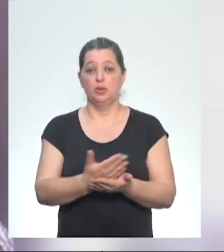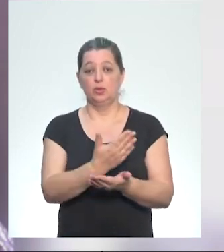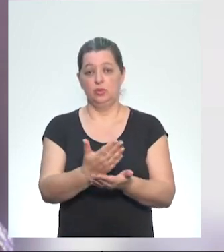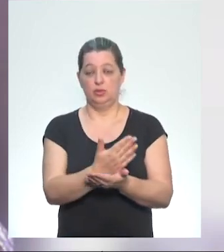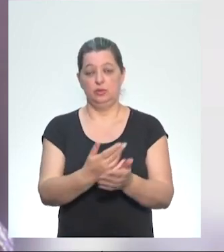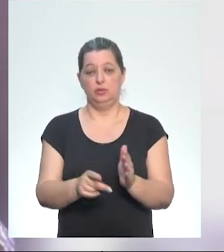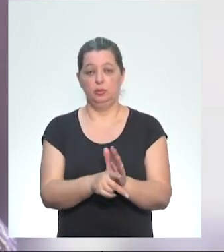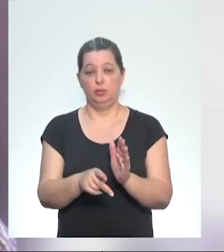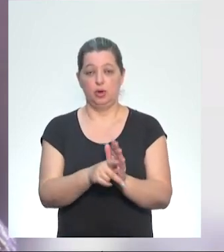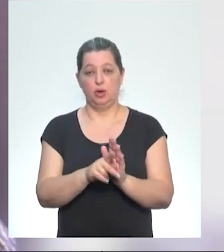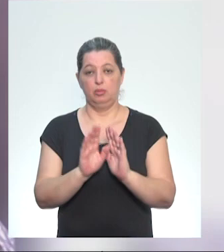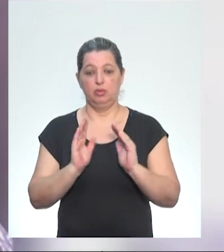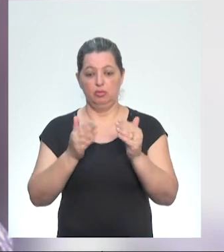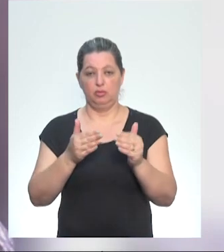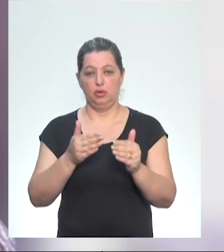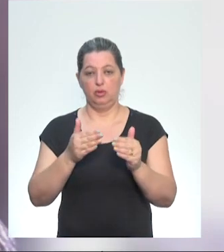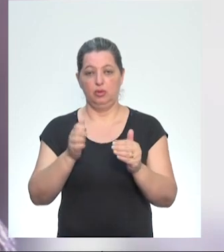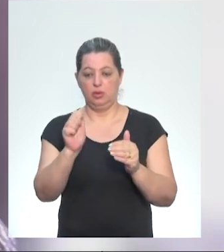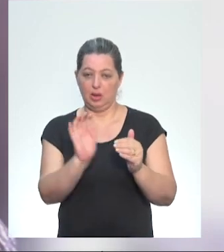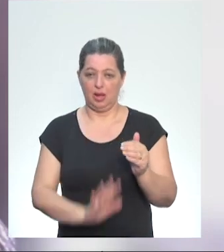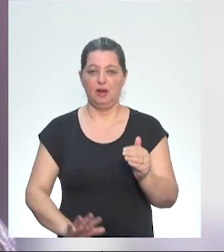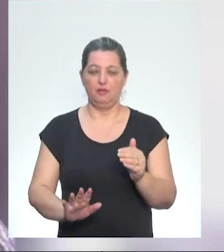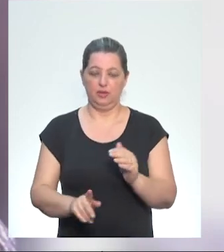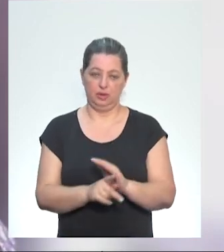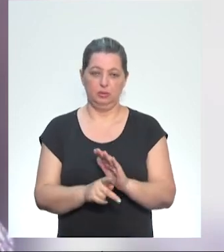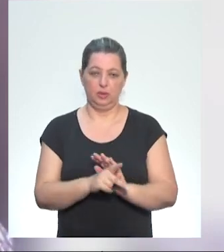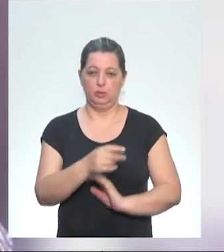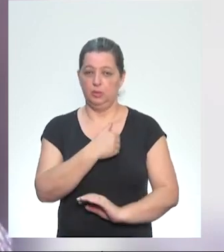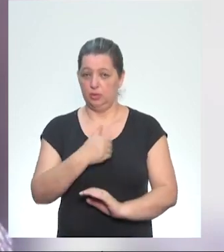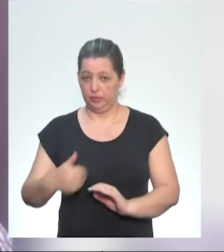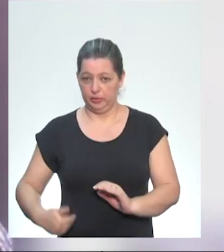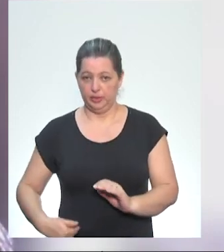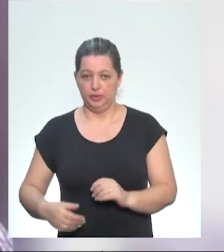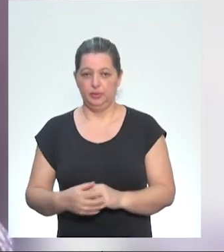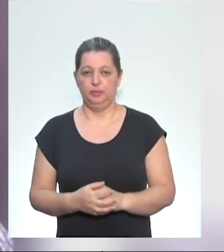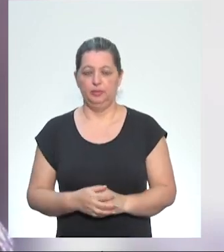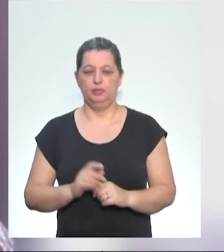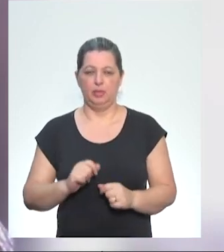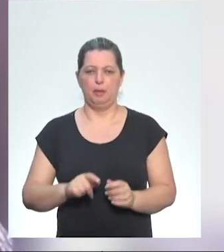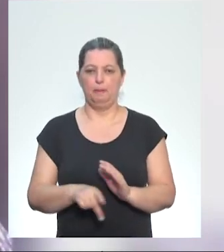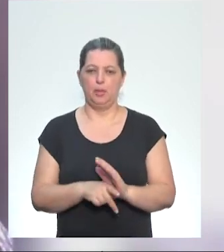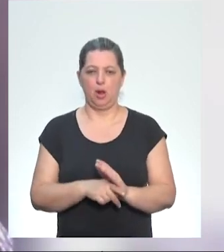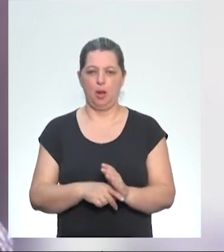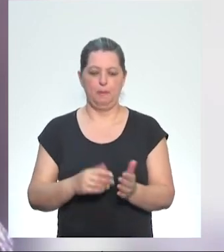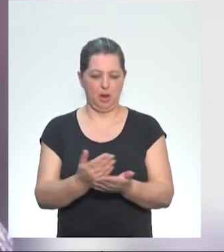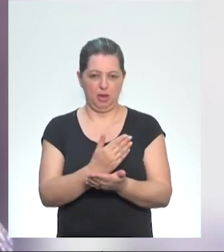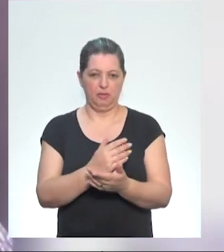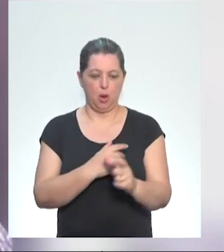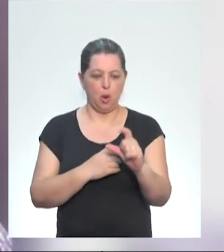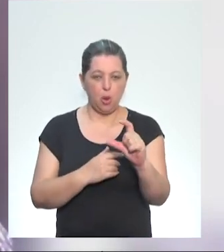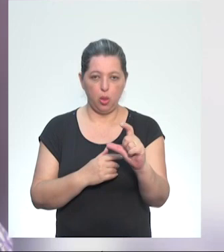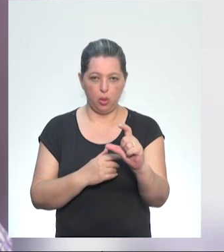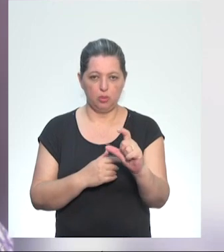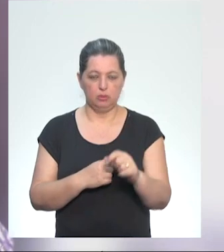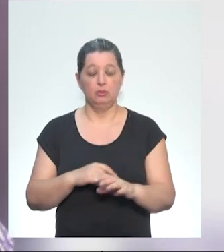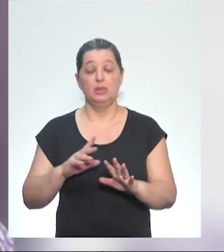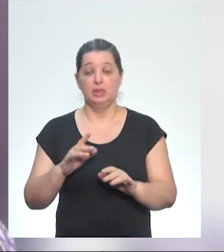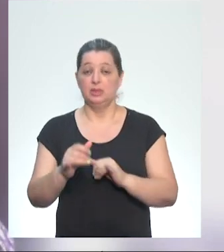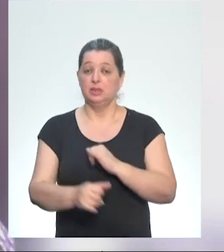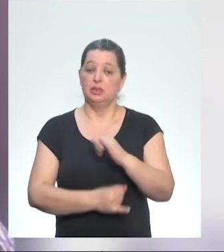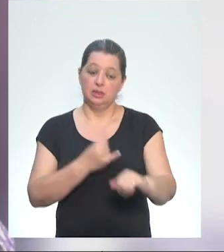a África, que é um domínio público. Então, assim, seriam livros assim bem grossos, mas hoje em dia com a internet a gente consegue captar